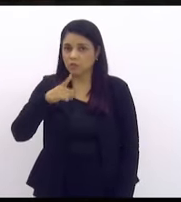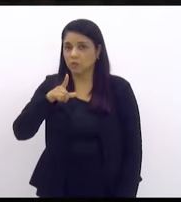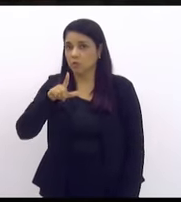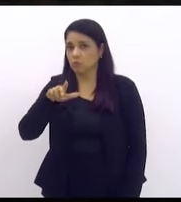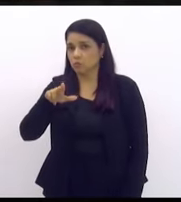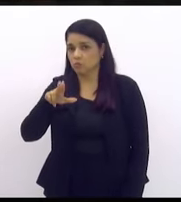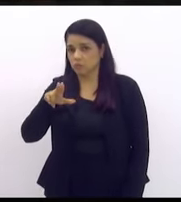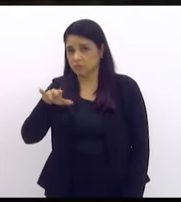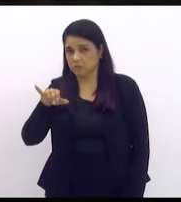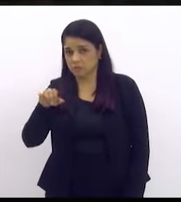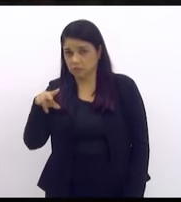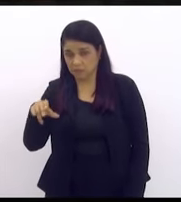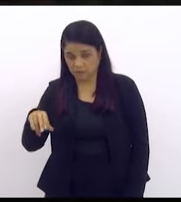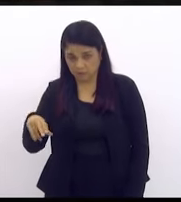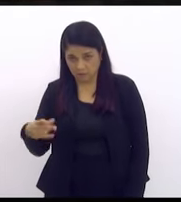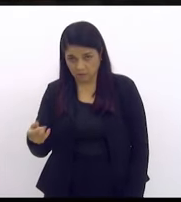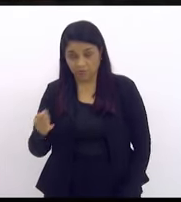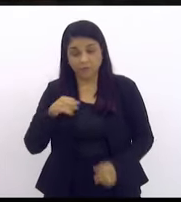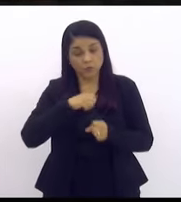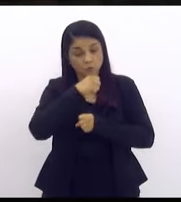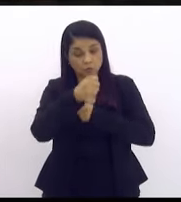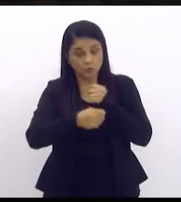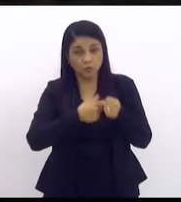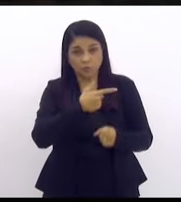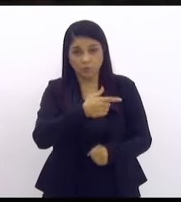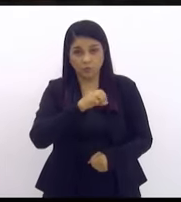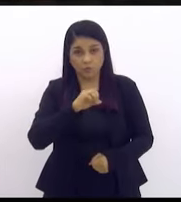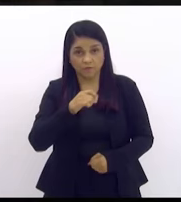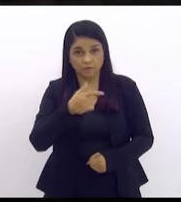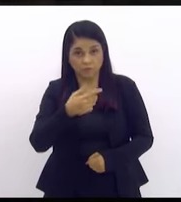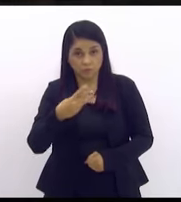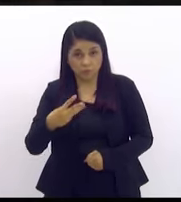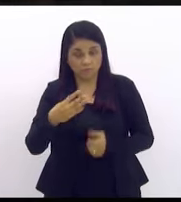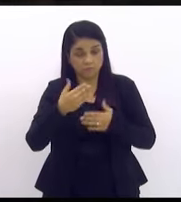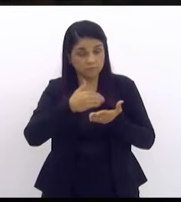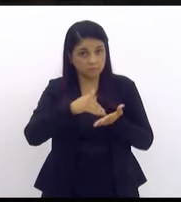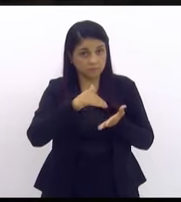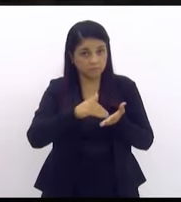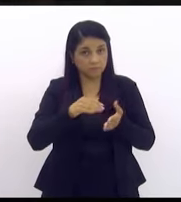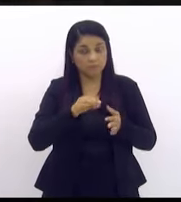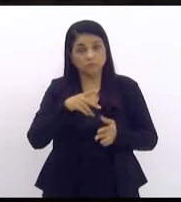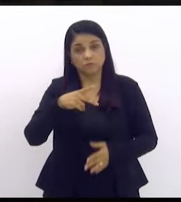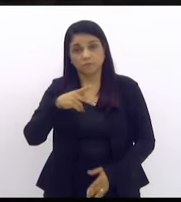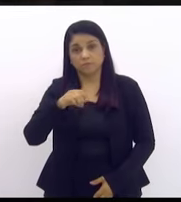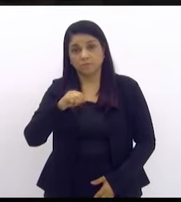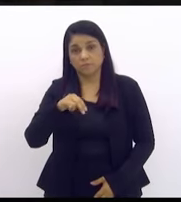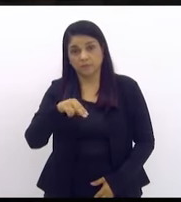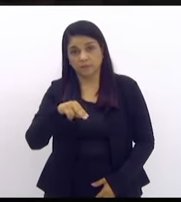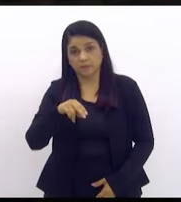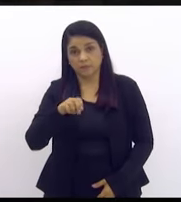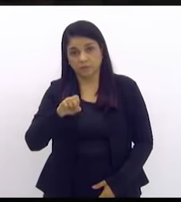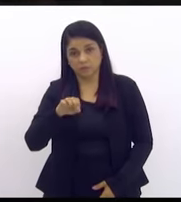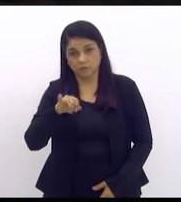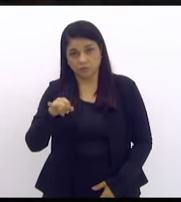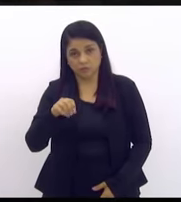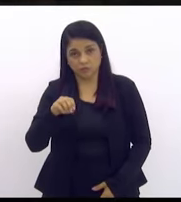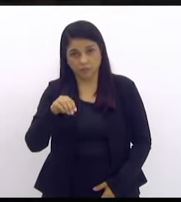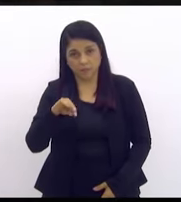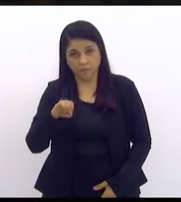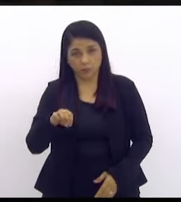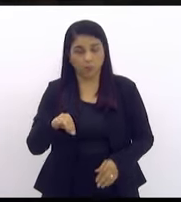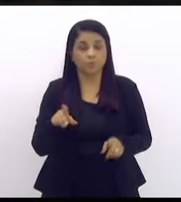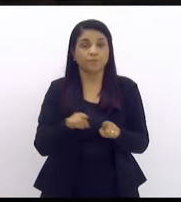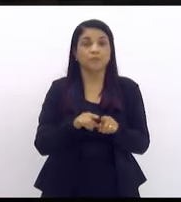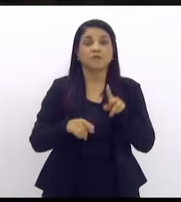no ano de 24, a Secretaria de Planejamento e de Fazenda faça uma